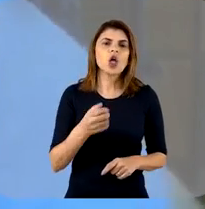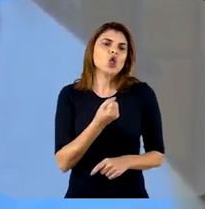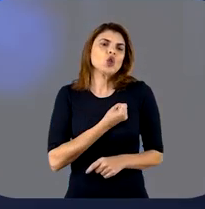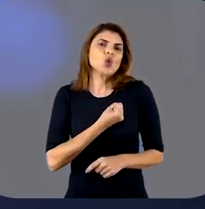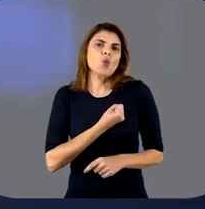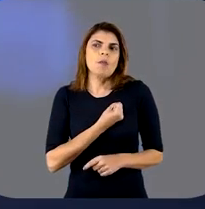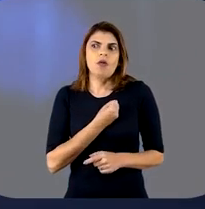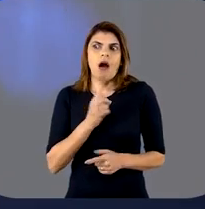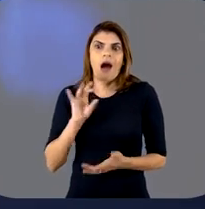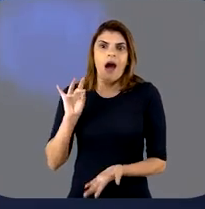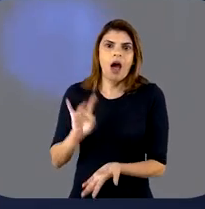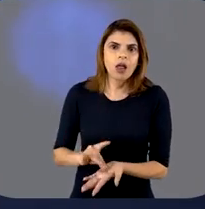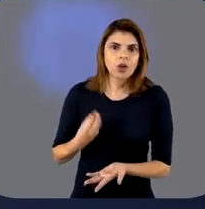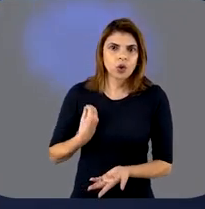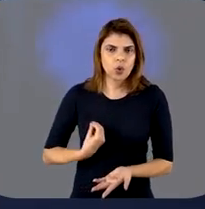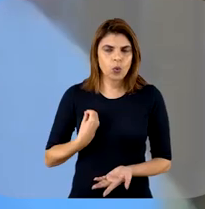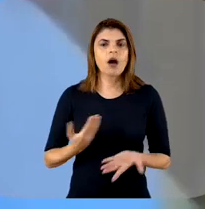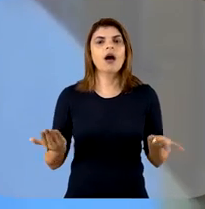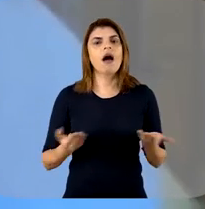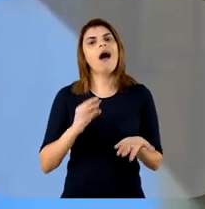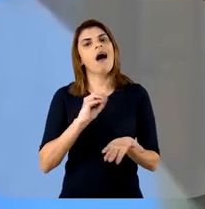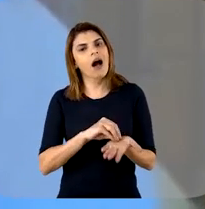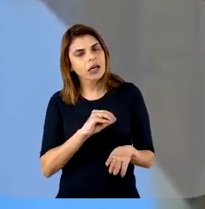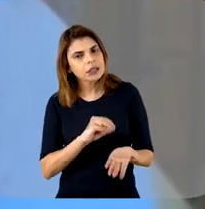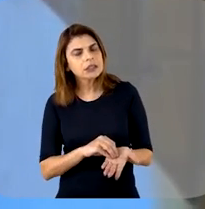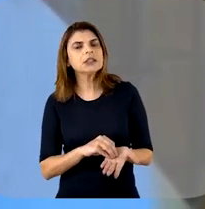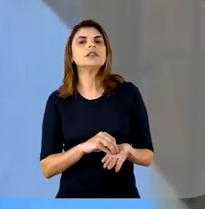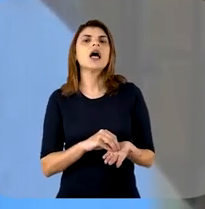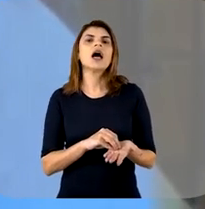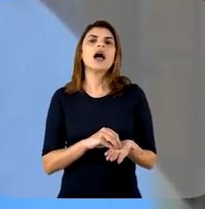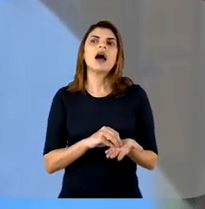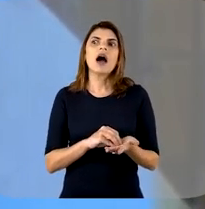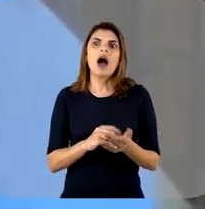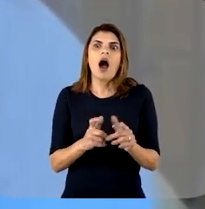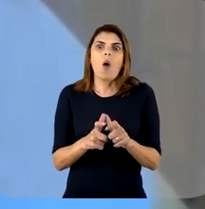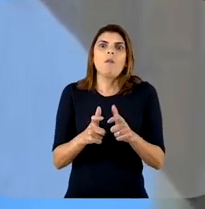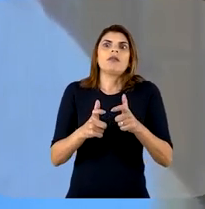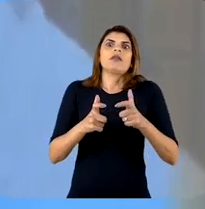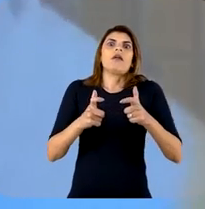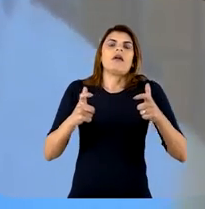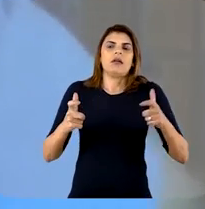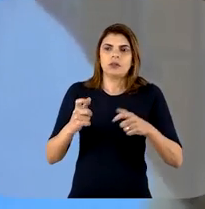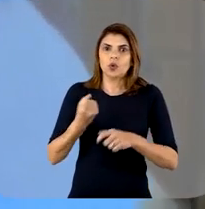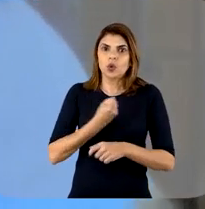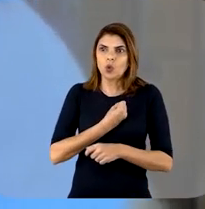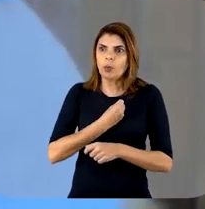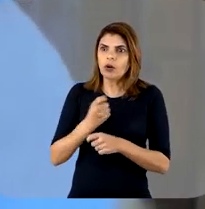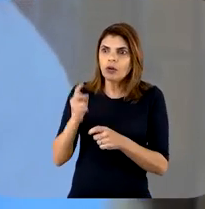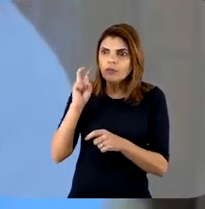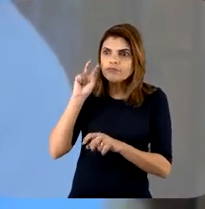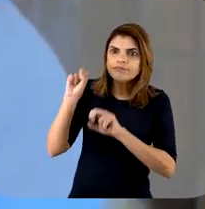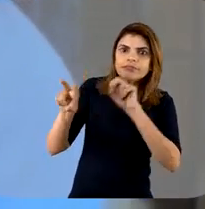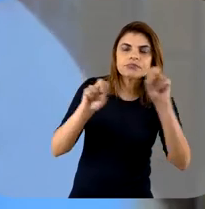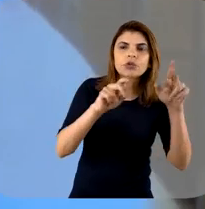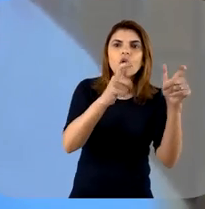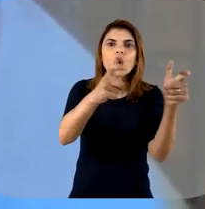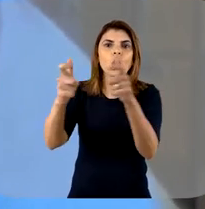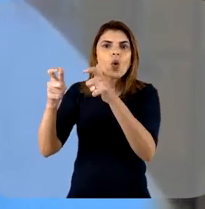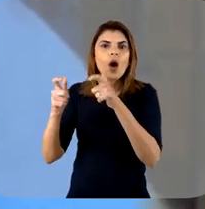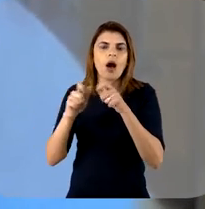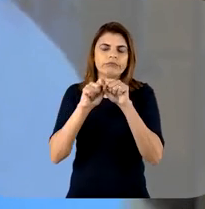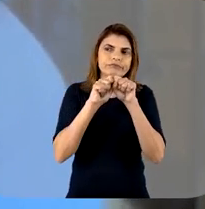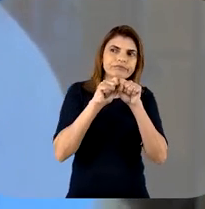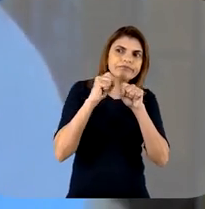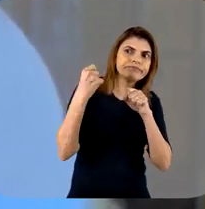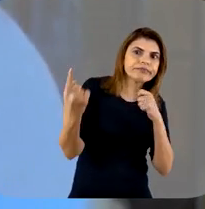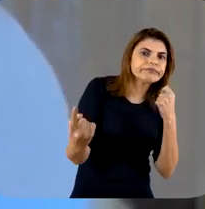atuais, é que esses números ainda estão dinamicamente, né, aumentando, né, em alguns locais, inclusive a nível exponencial. A